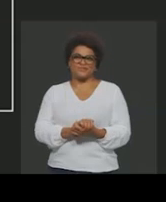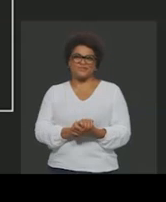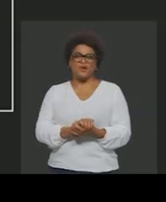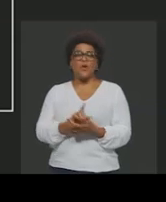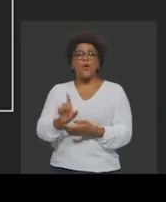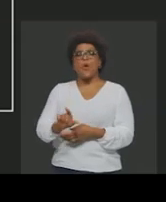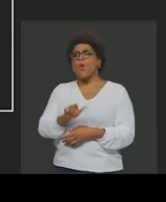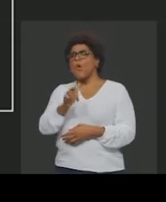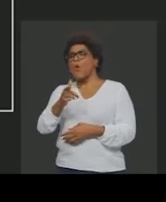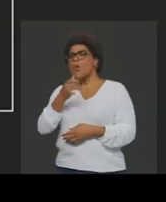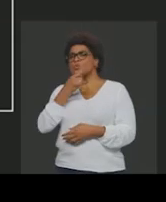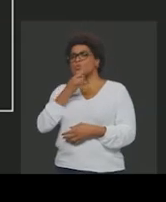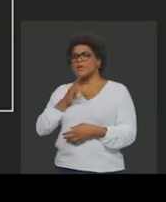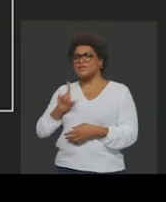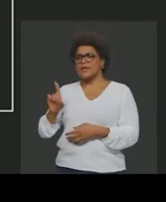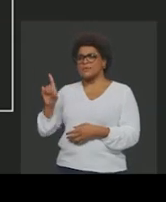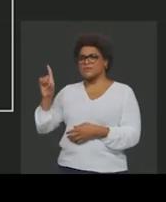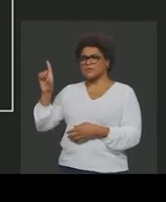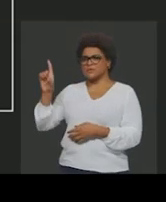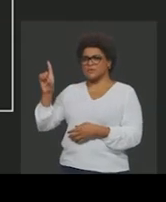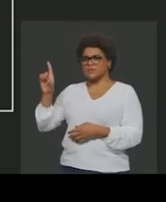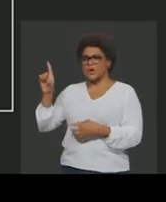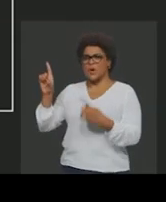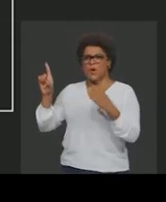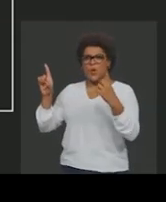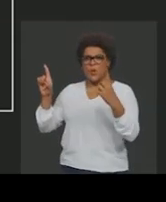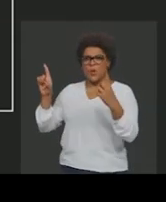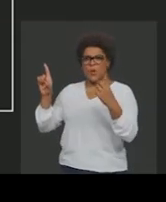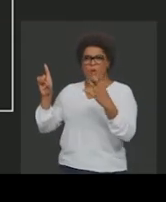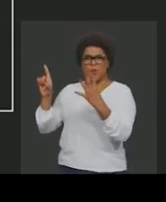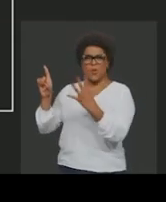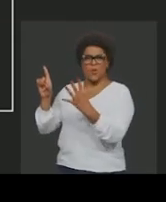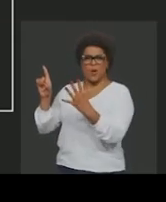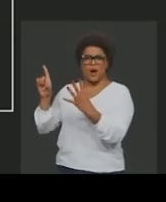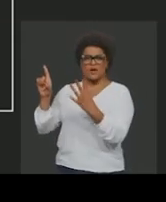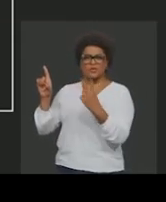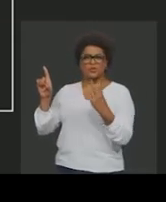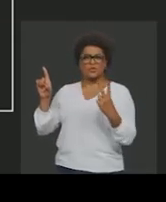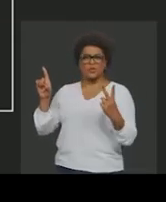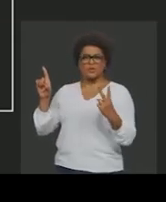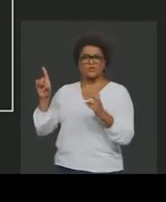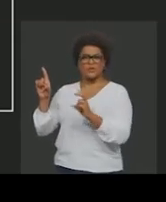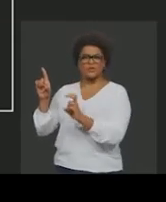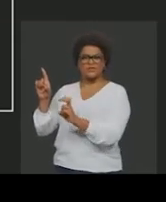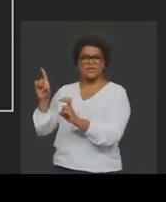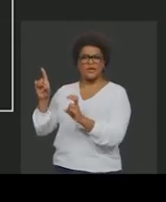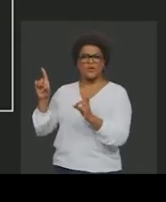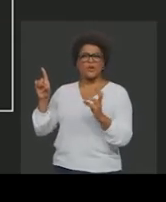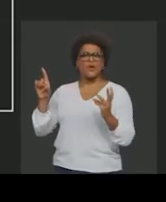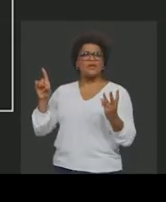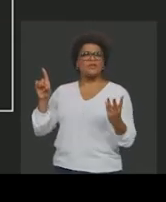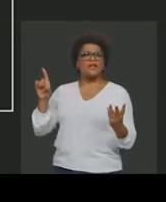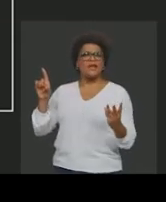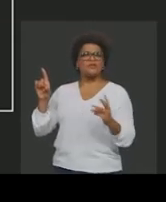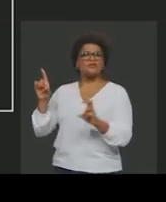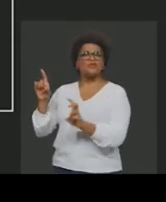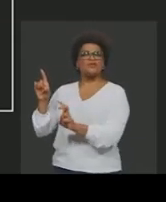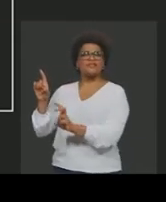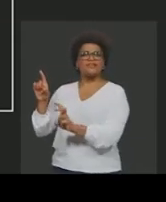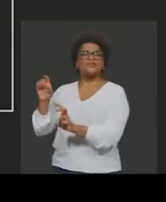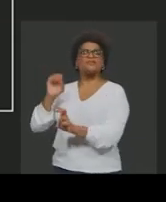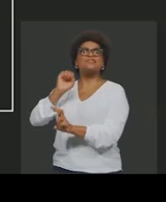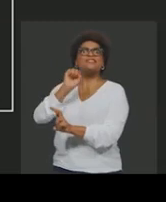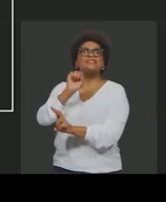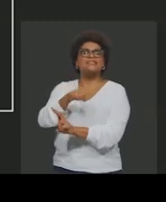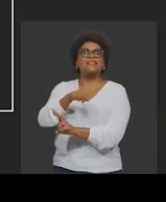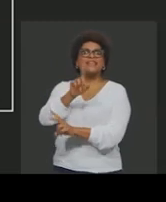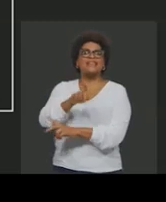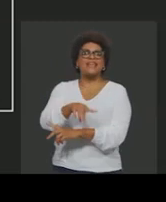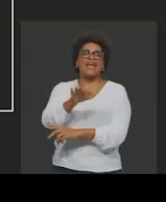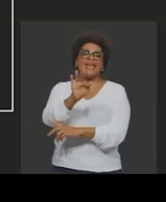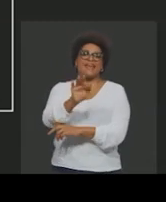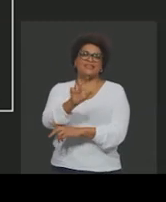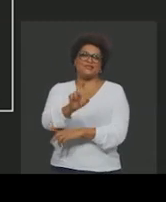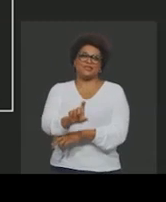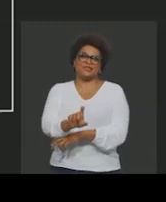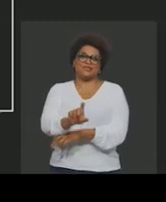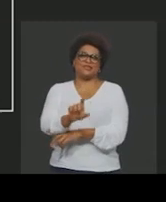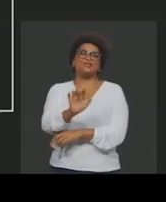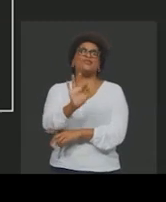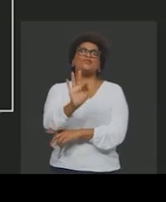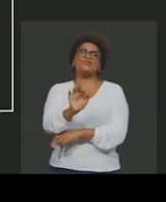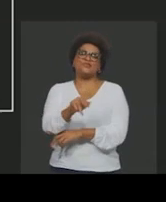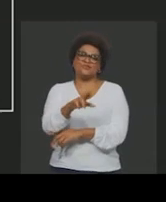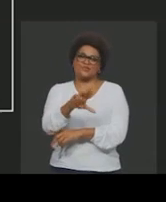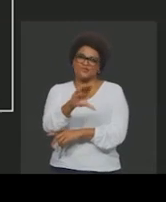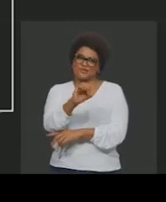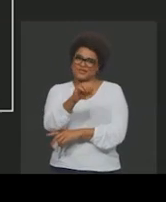1 com 4, 2 com 5, 3 com 5. Também é função. Cada elemento da esquerda se relaciona com exatamente 1 do